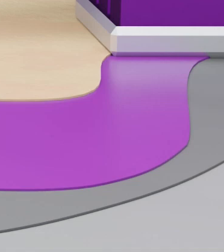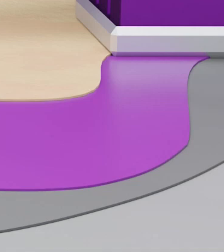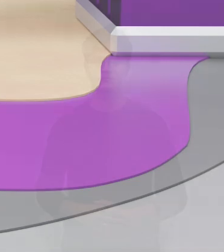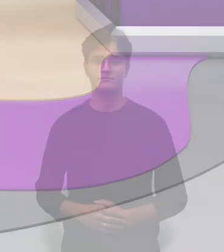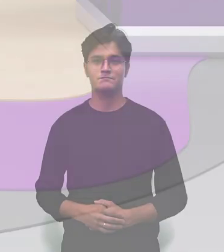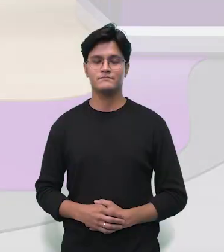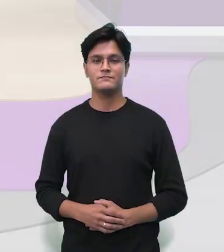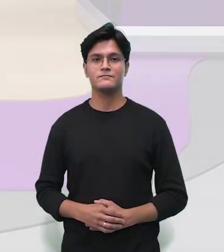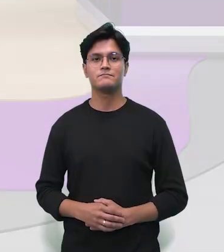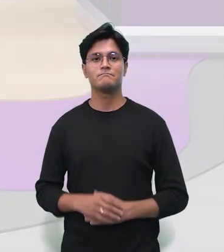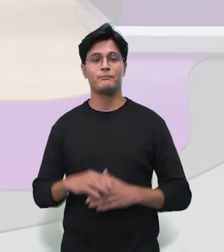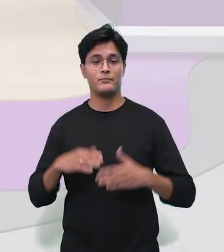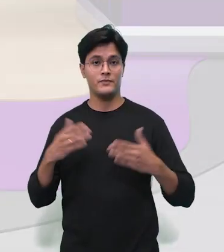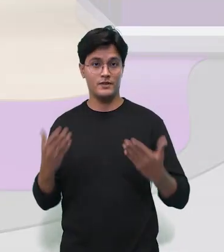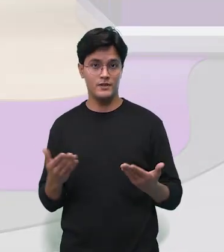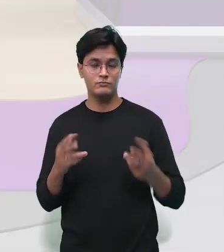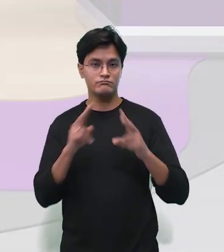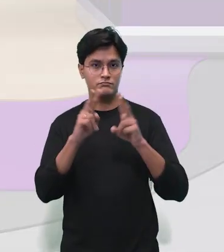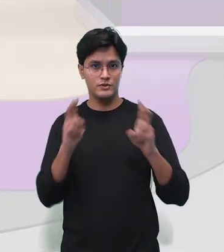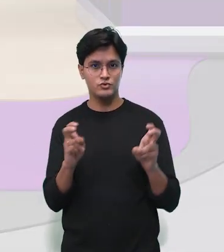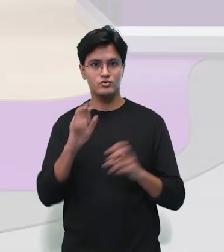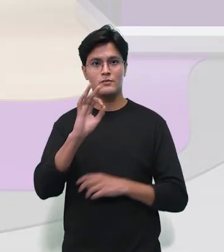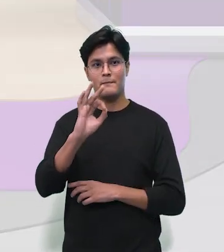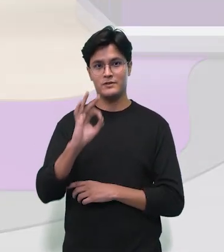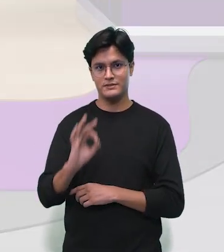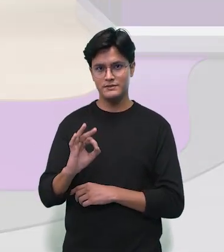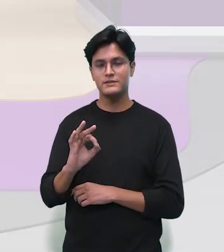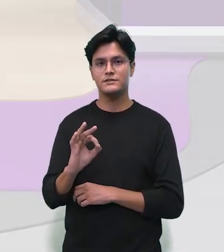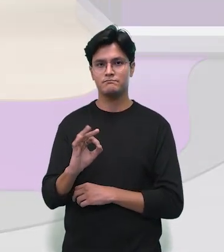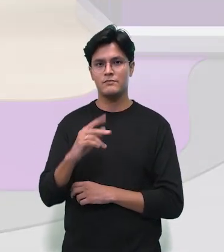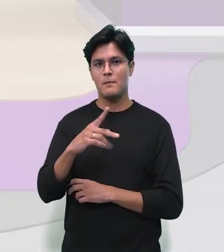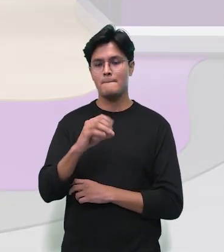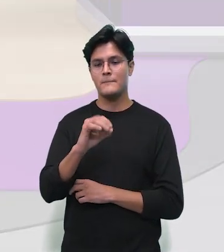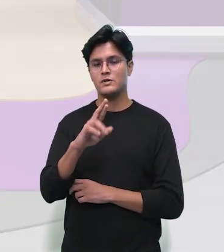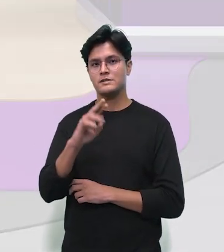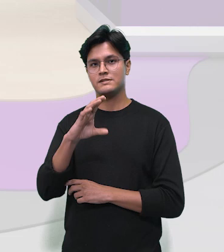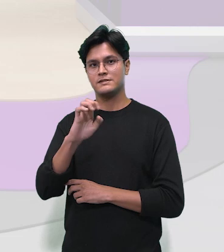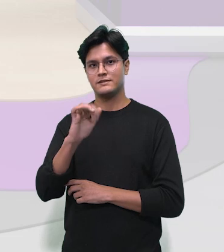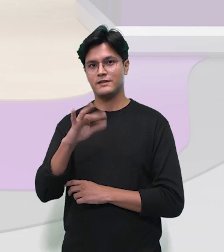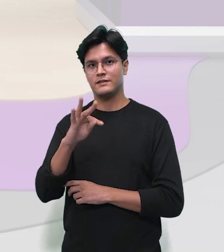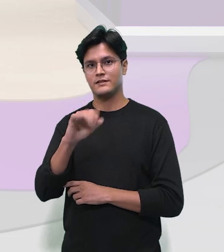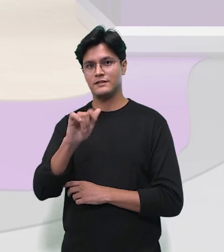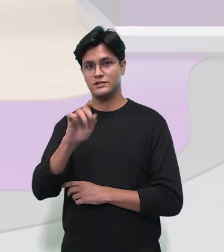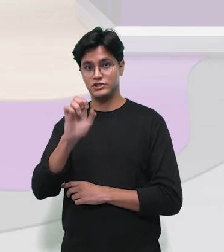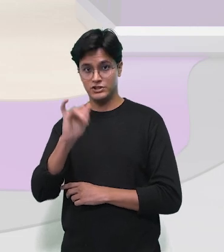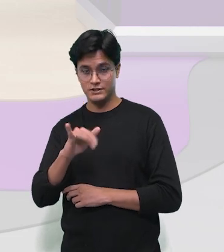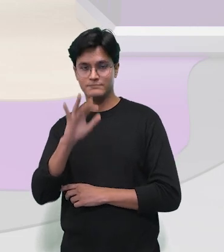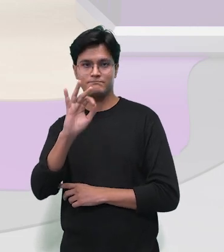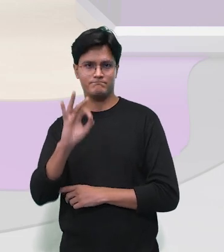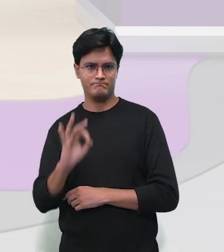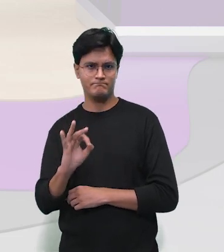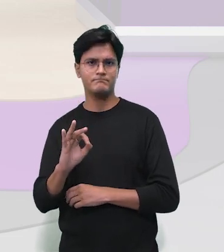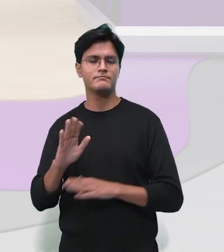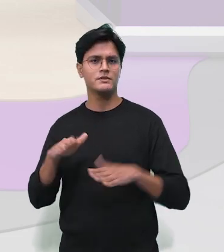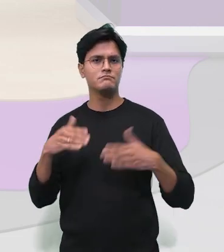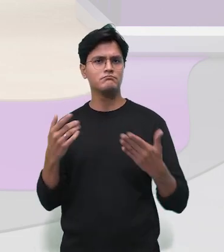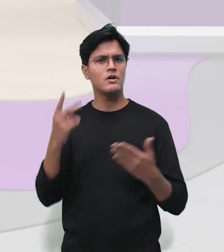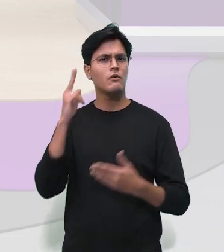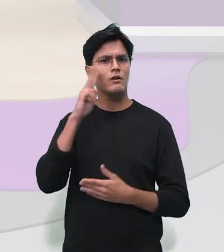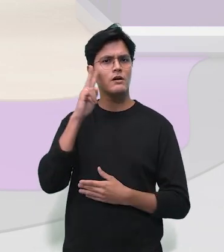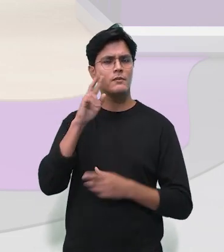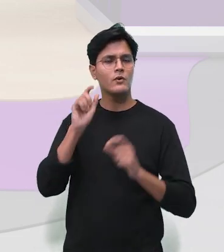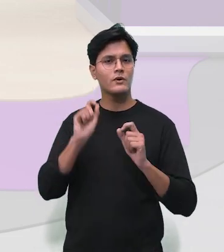Muito bem, porcentagem. Então, quando a gente fala em porcentagem, a primeira coisa que vem na nossa mente são juros,